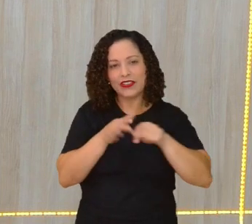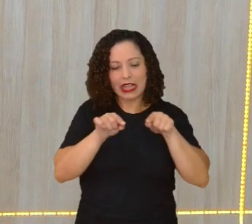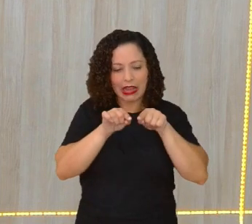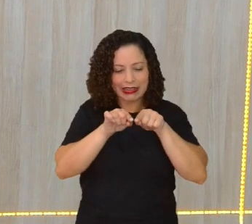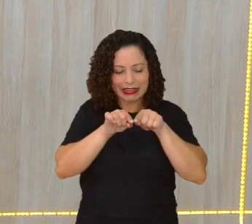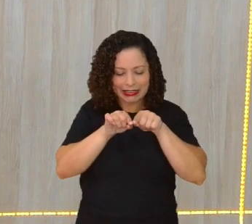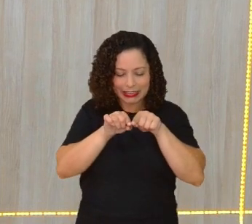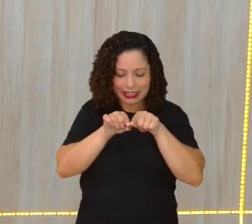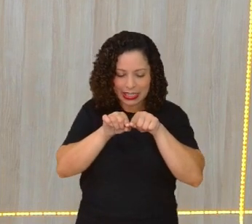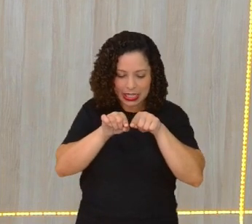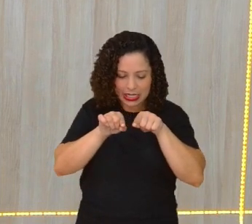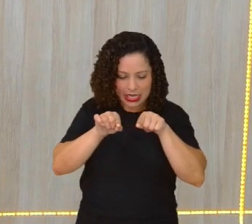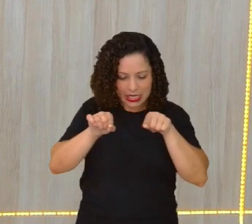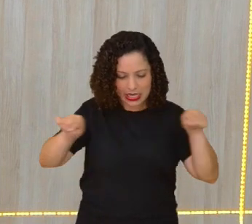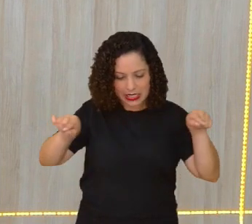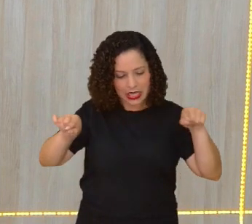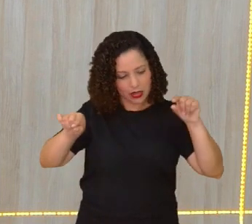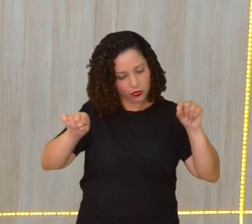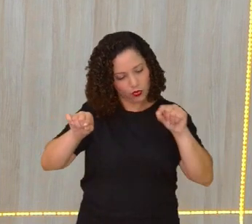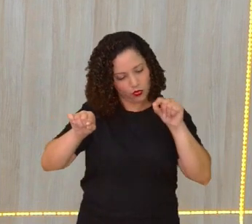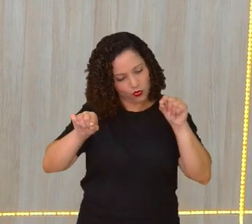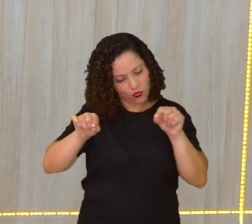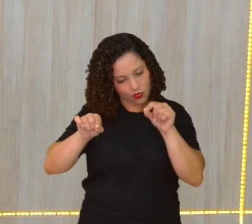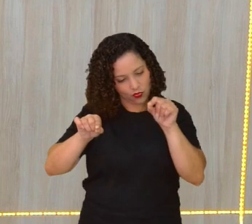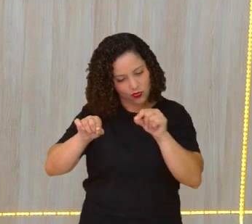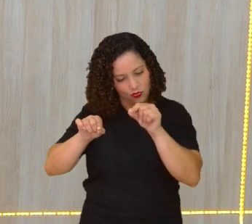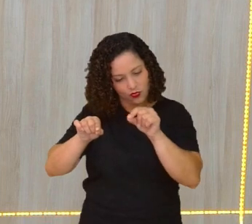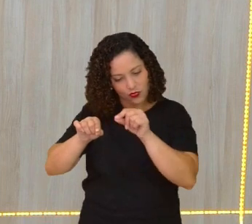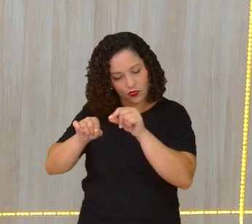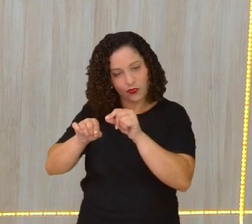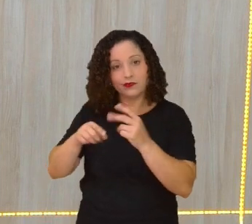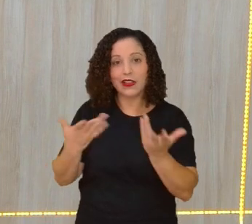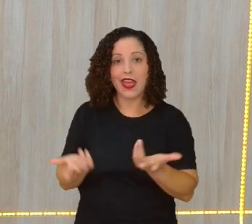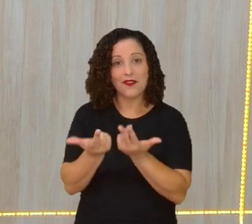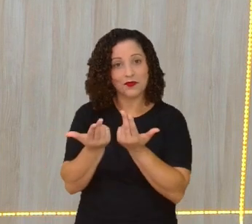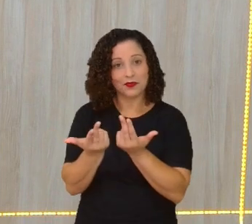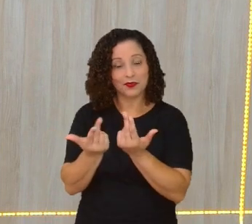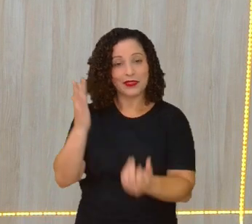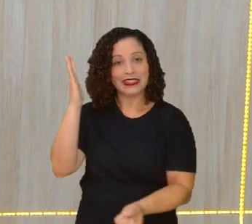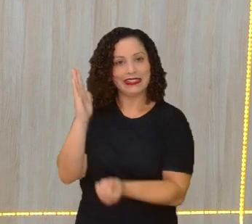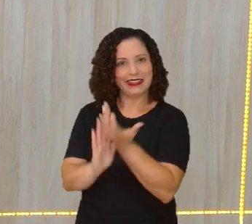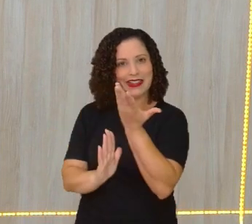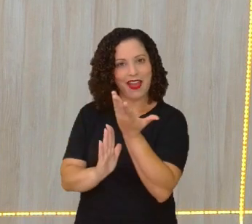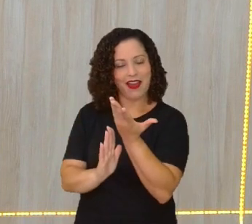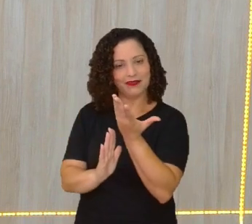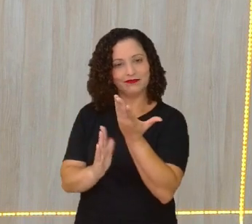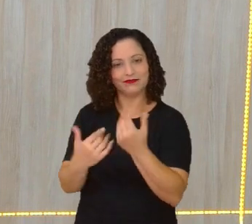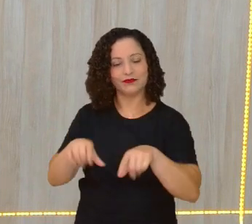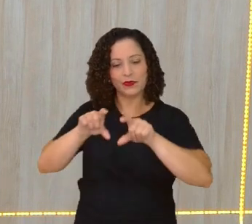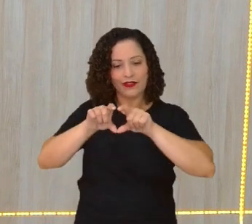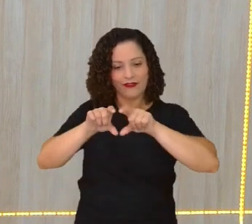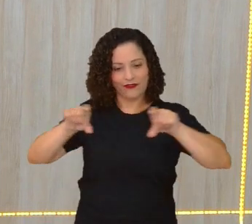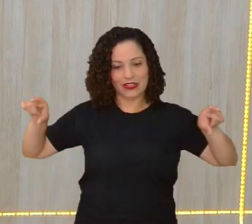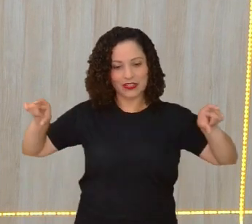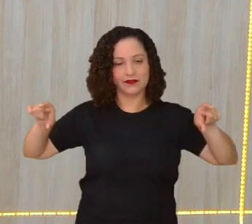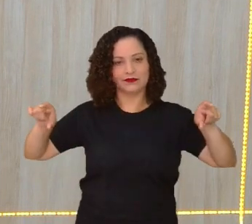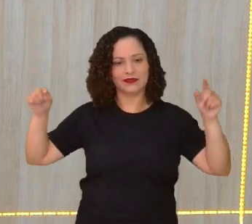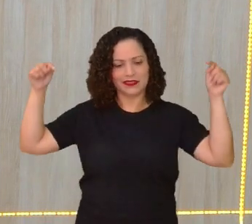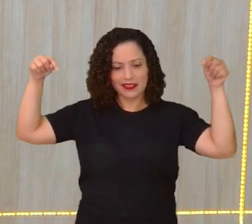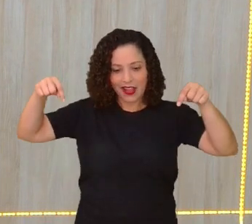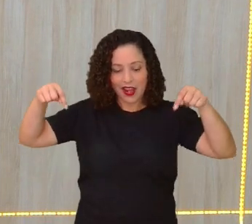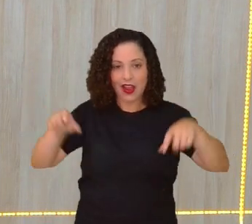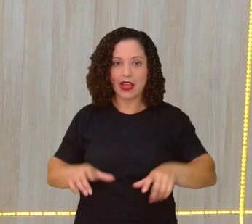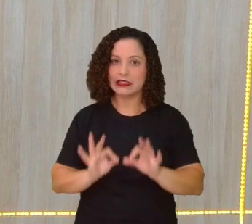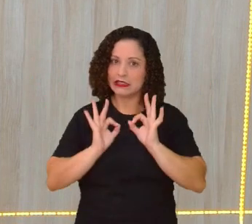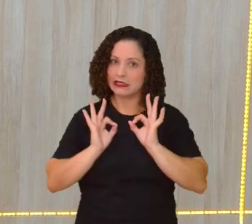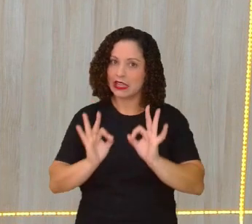pegar essa ideia, não é? Quando estamos construindo uma oração, se ela está certinha